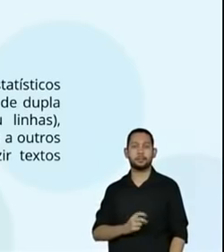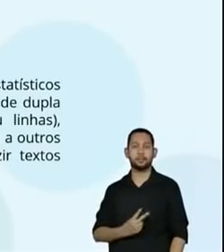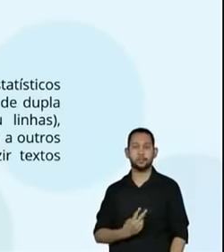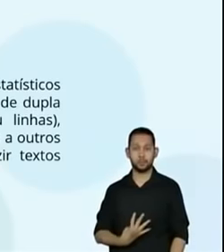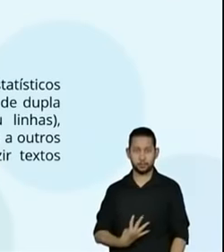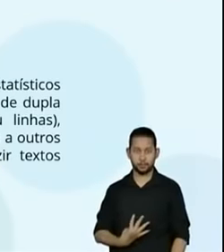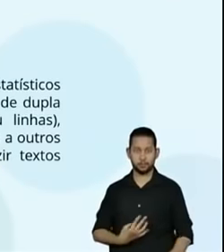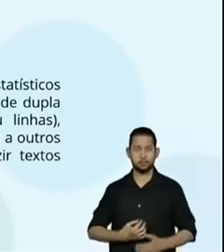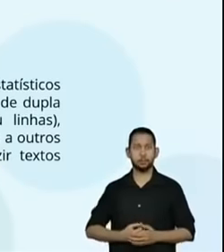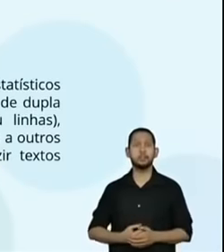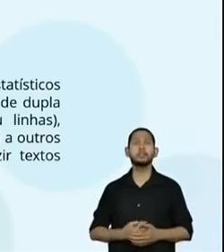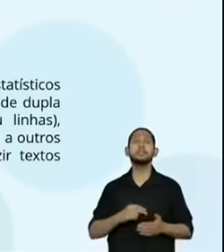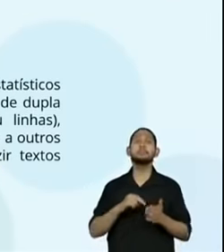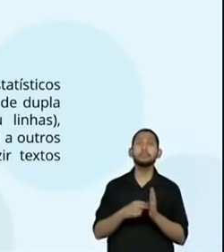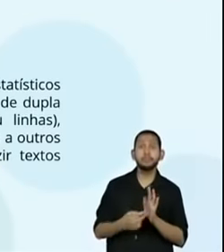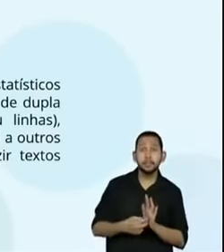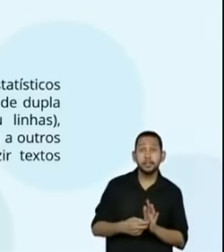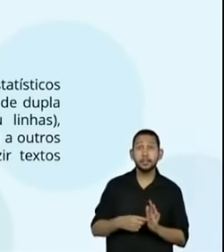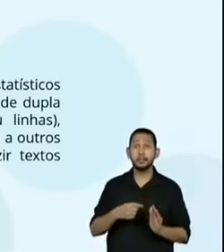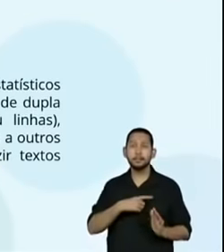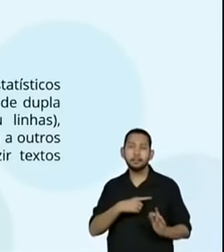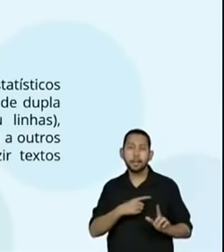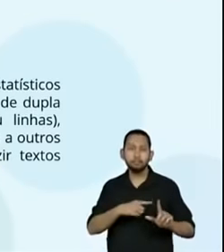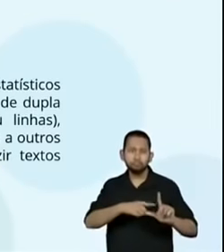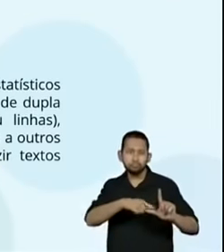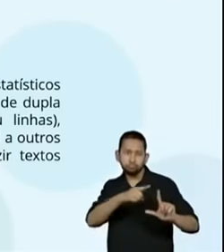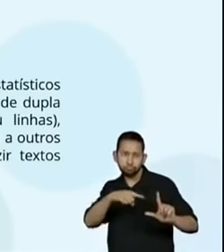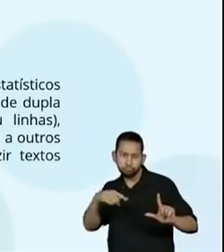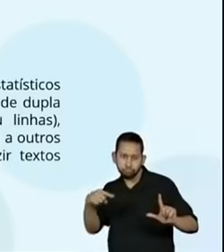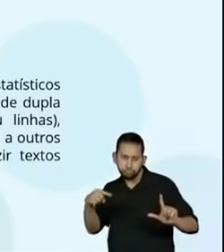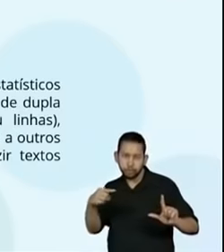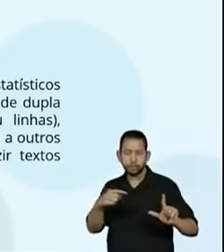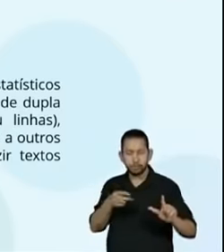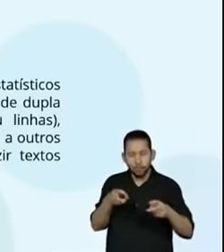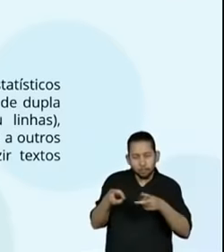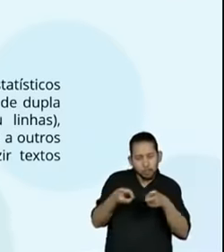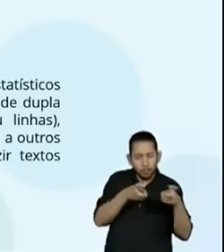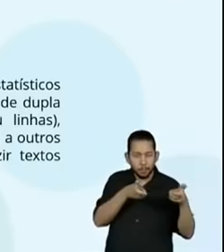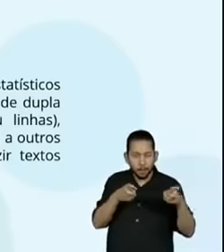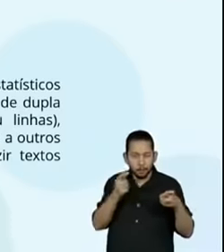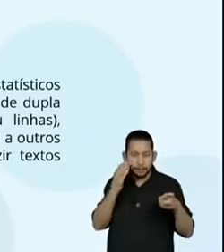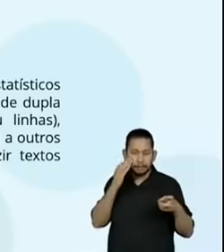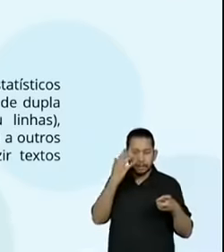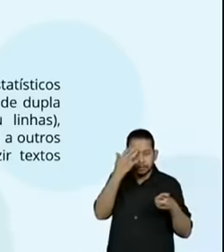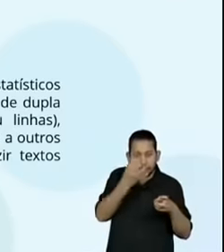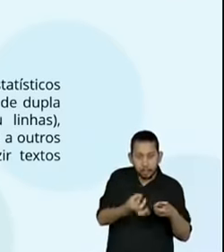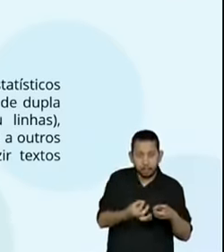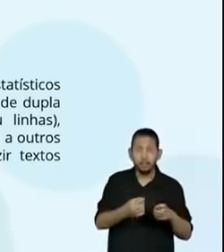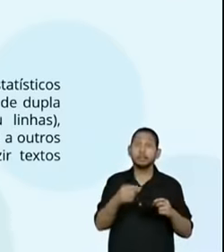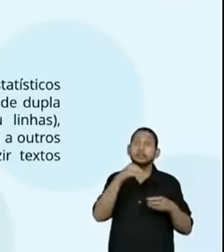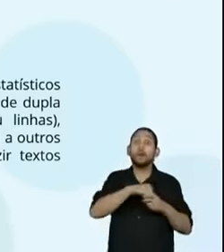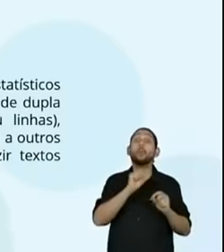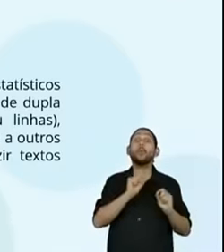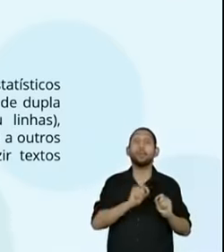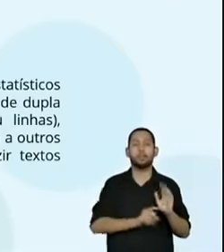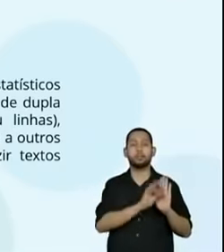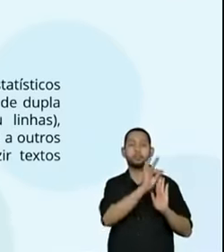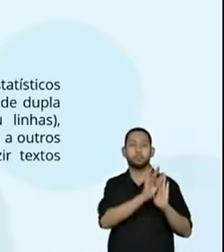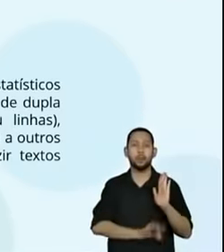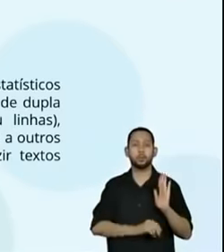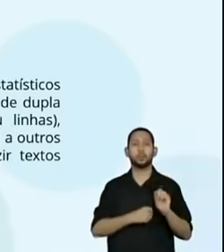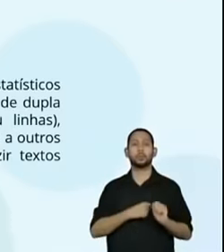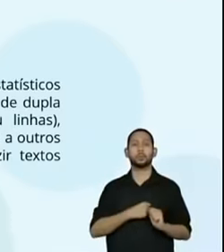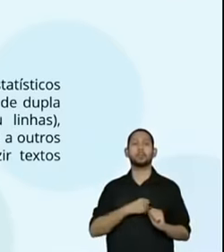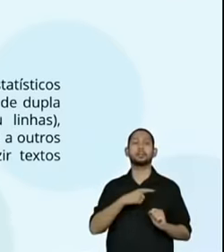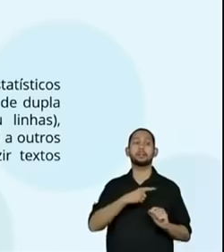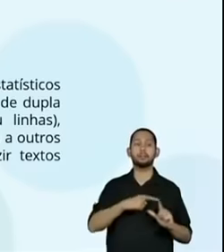MA24. Analisar e interpretar dados estatísticos apresentados em textos, tabelas,